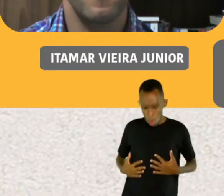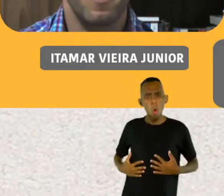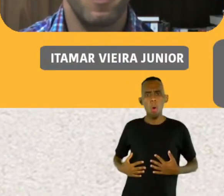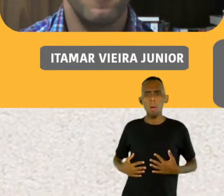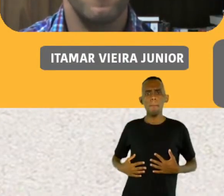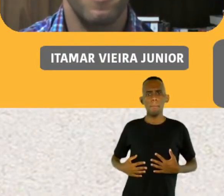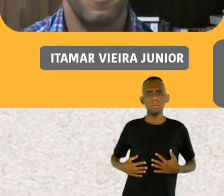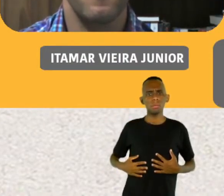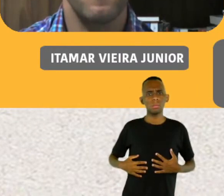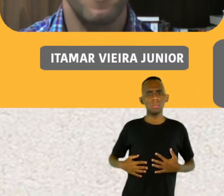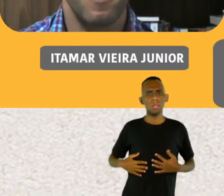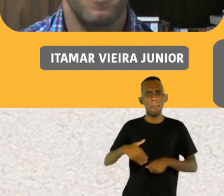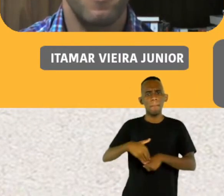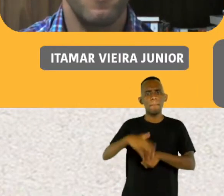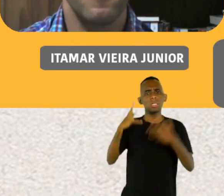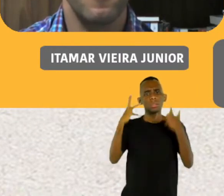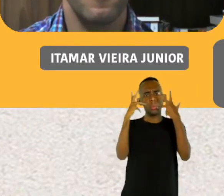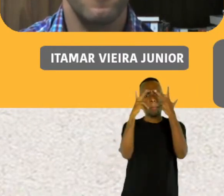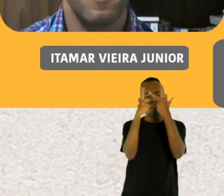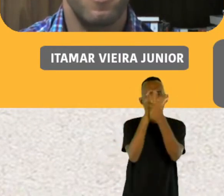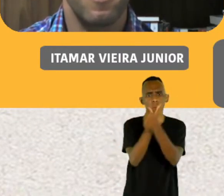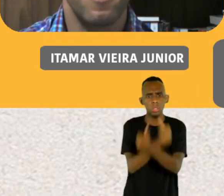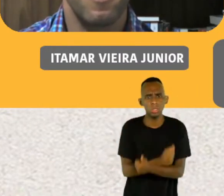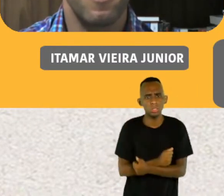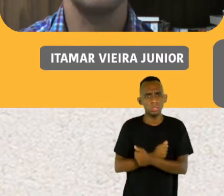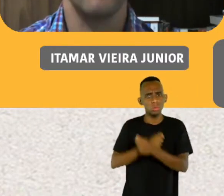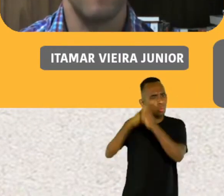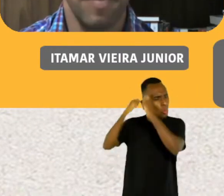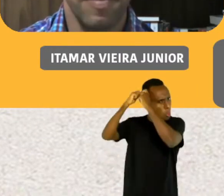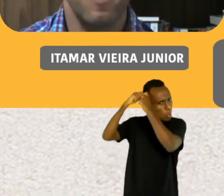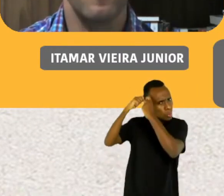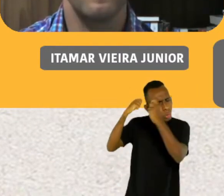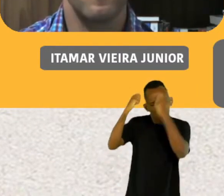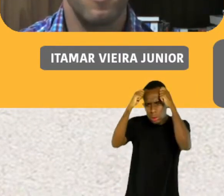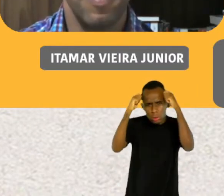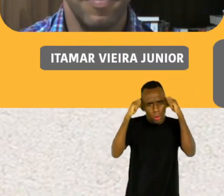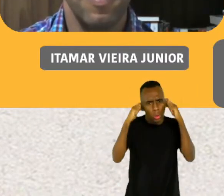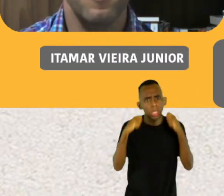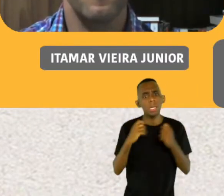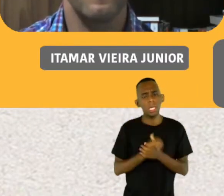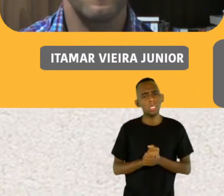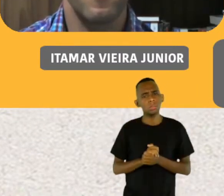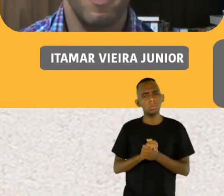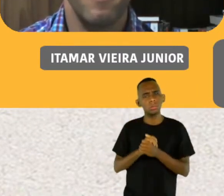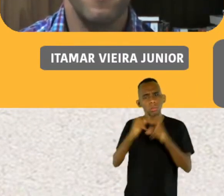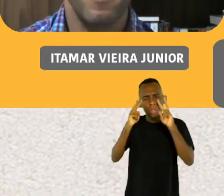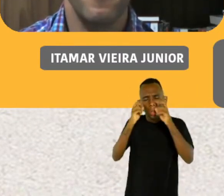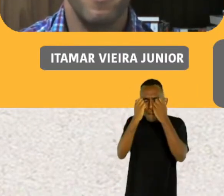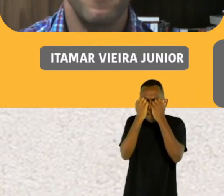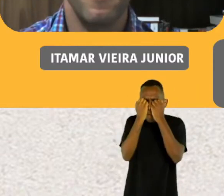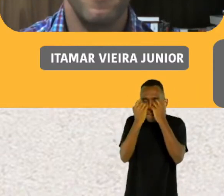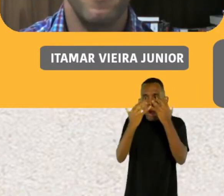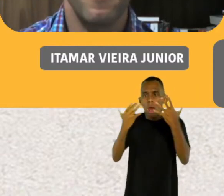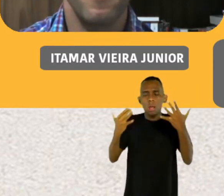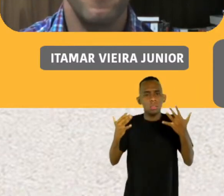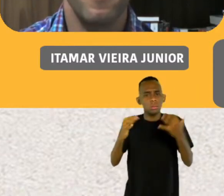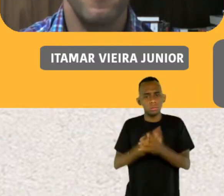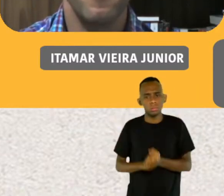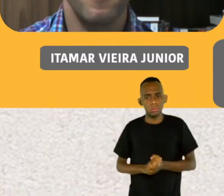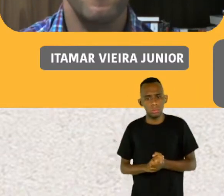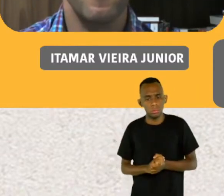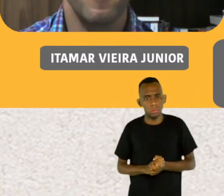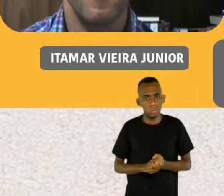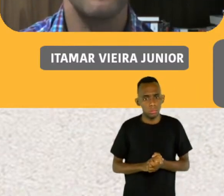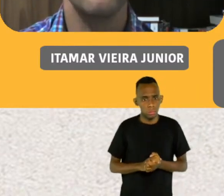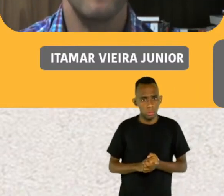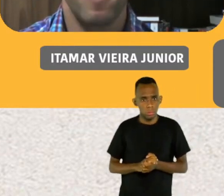mais bonitos, com os dreads, né? E com um brilho no olhar, né? Aquilo já é um